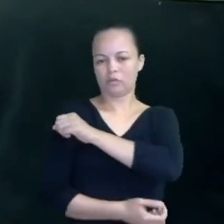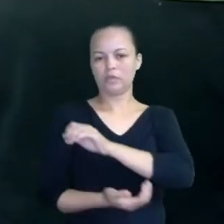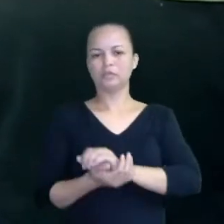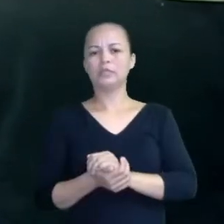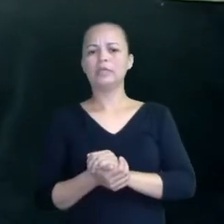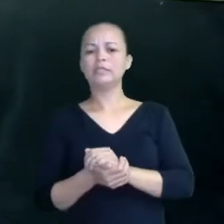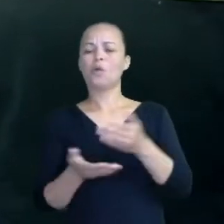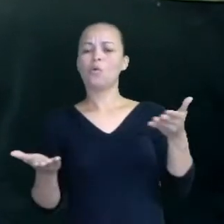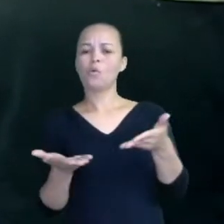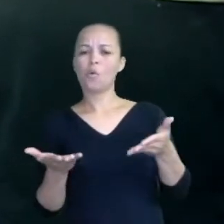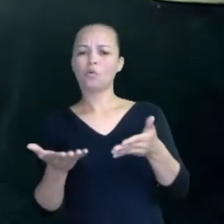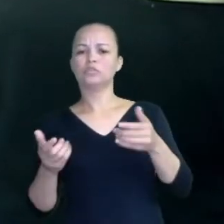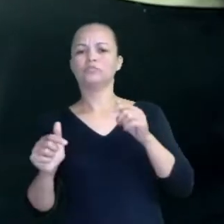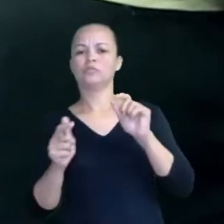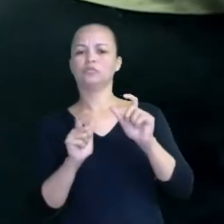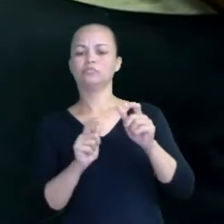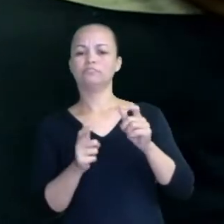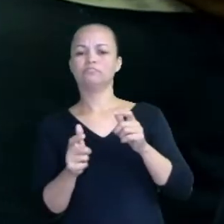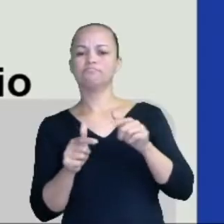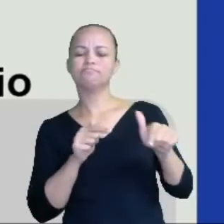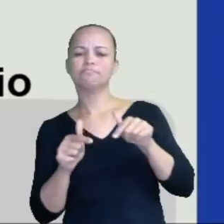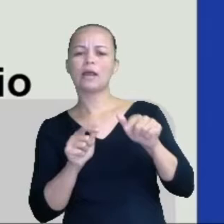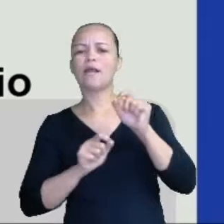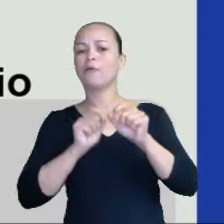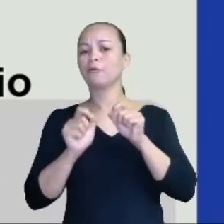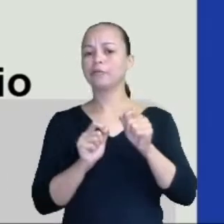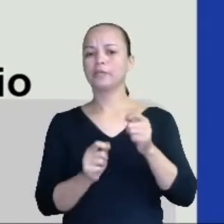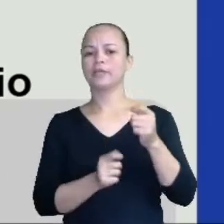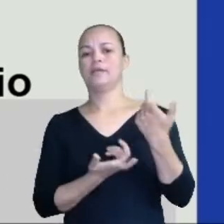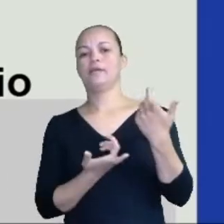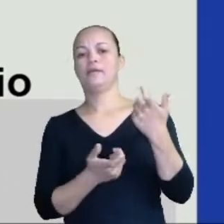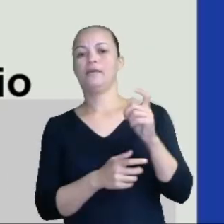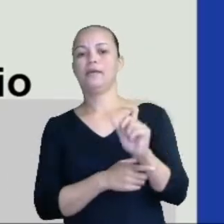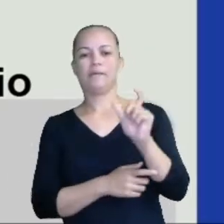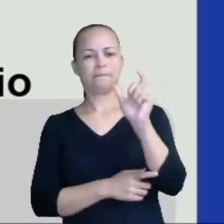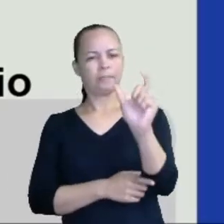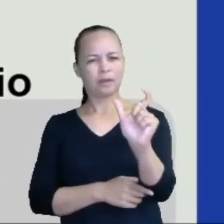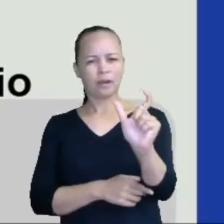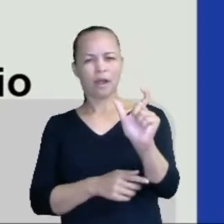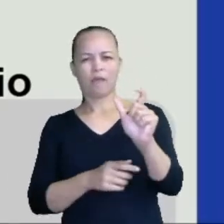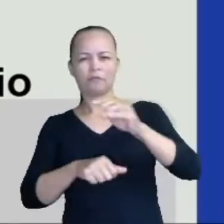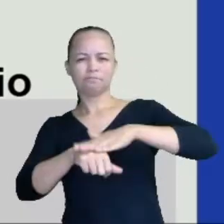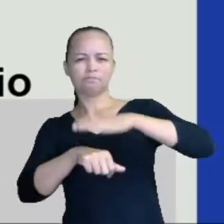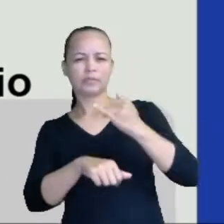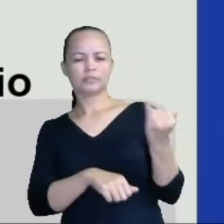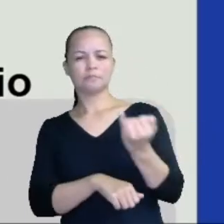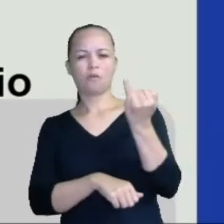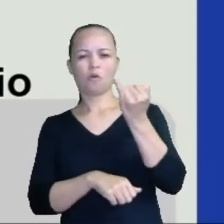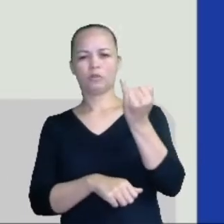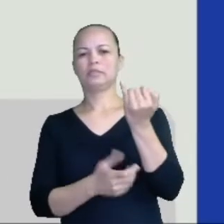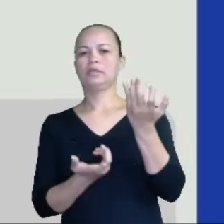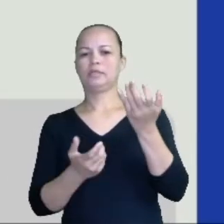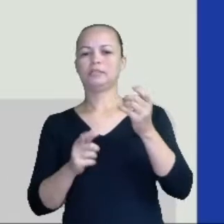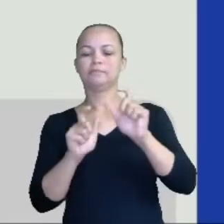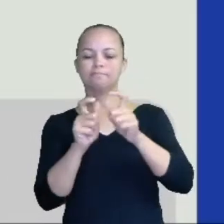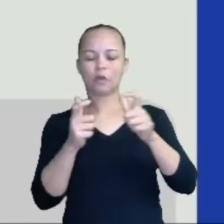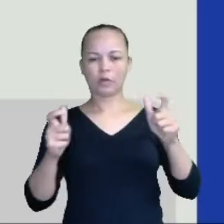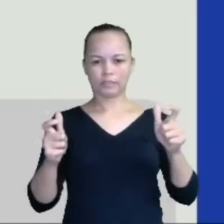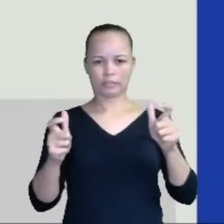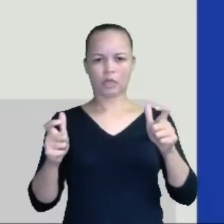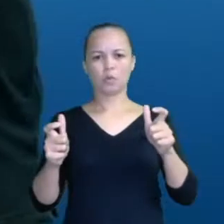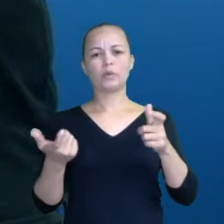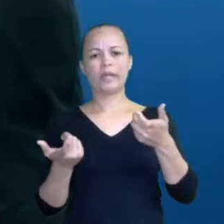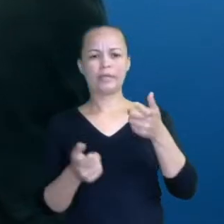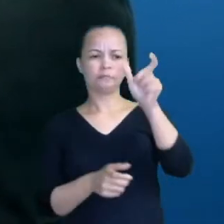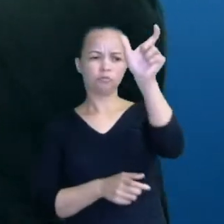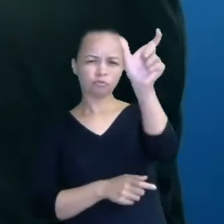termos essenciais da oração, mais especificamente o sujeito e alguns tipos de sujeito. Antes